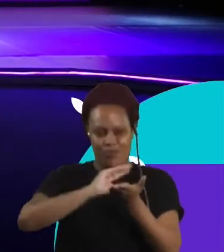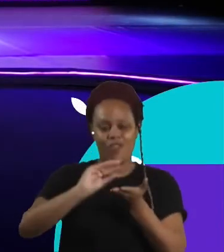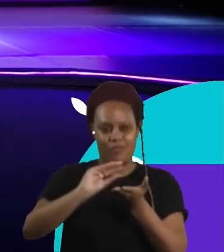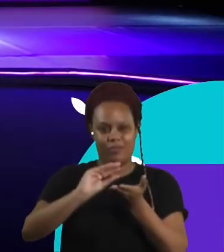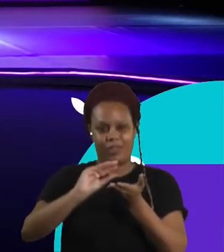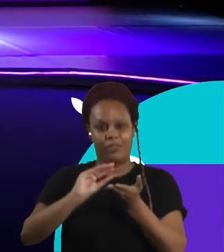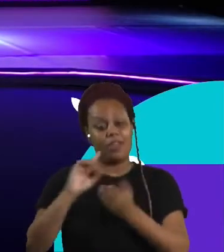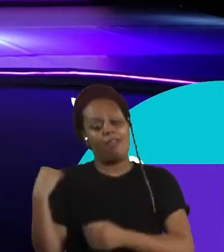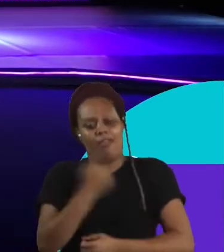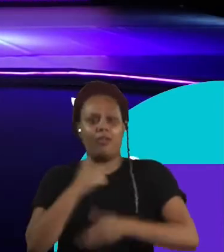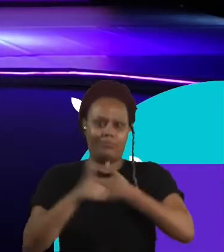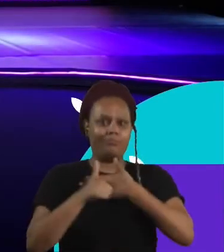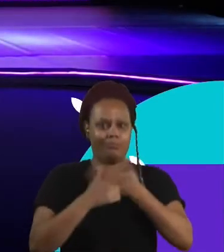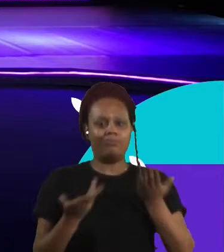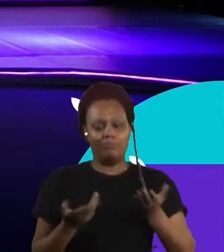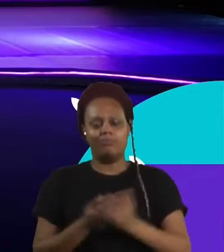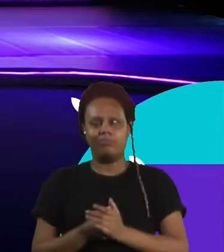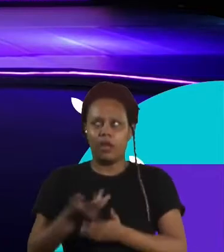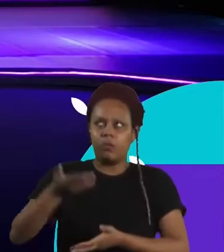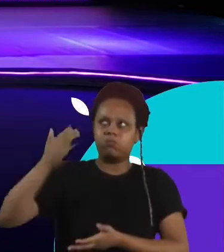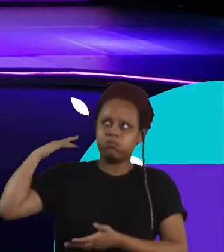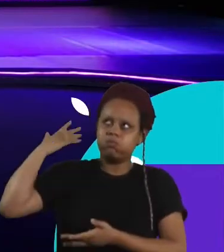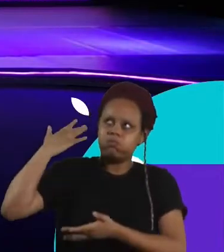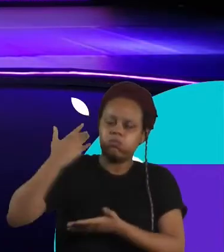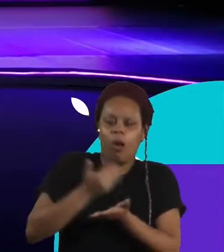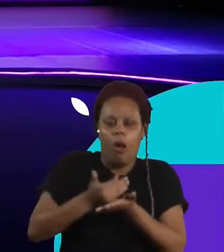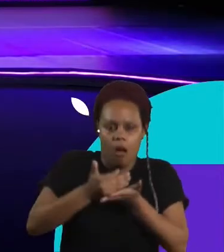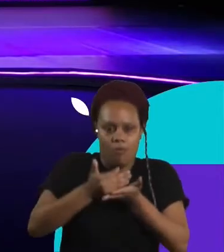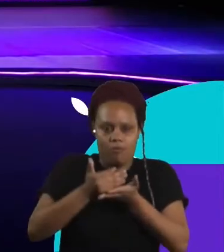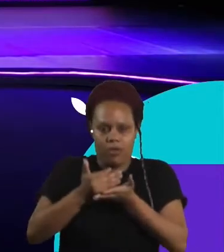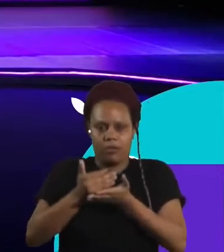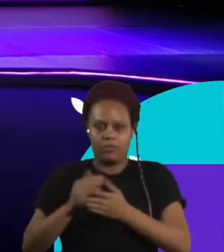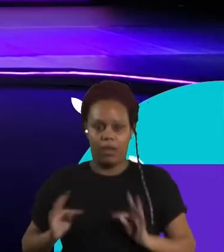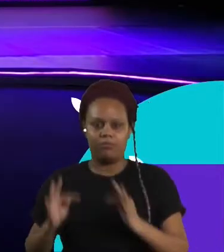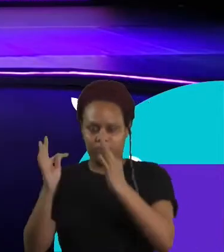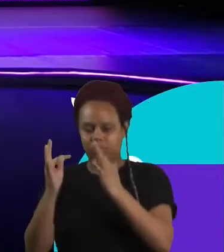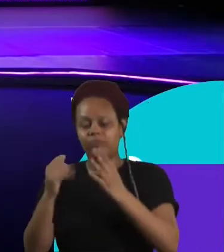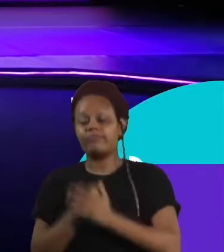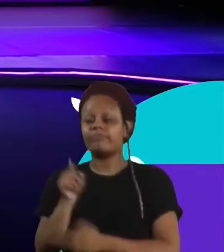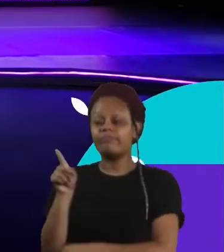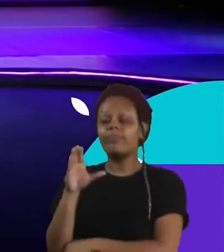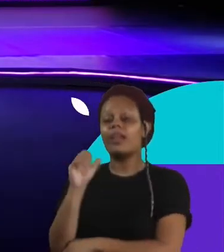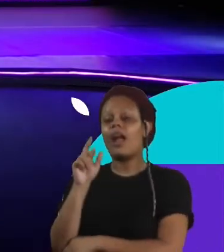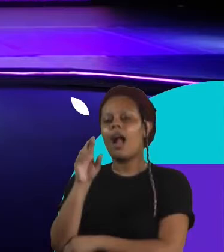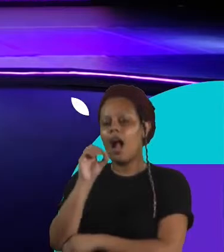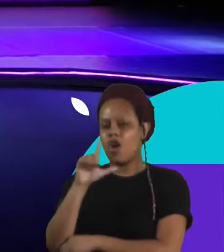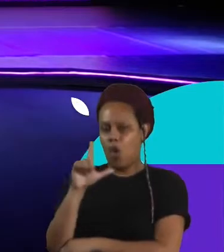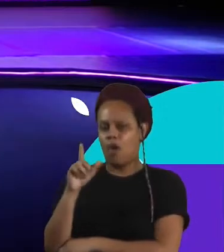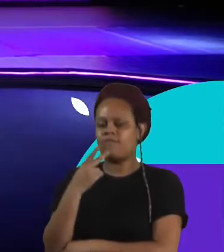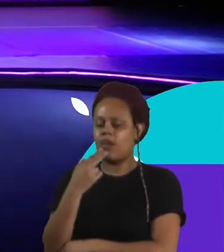desde o começo no uso da tecnologia. Então, com isso, nós evoluímos, a Carol falou aqui um pouquinho antes do painel, temos